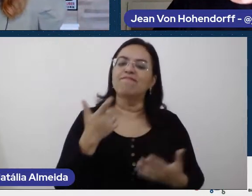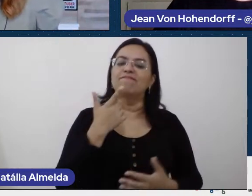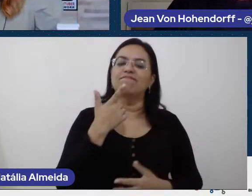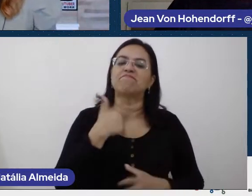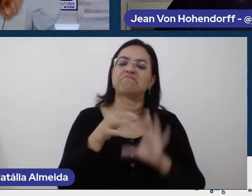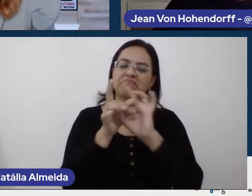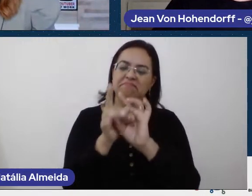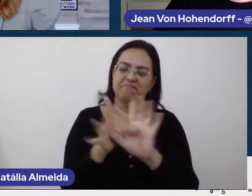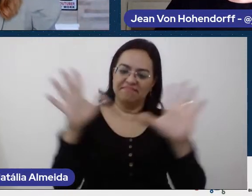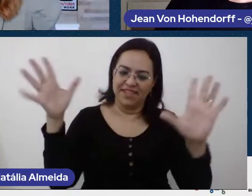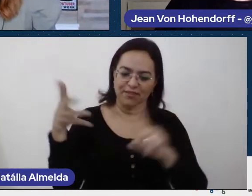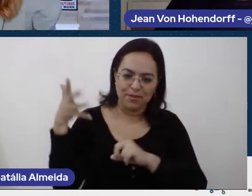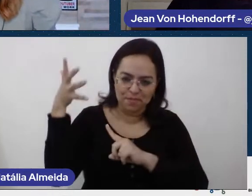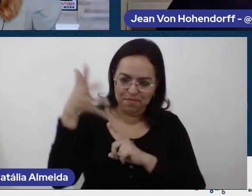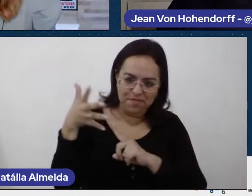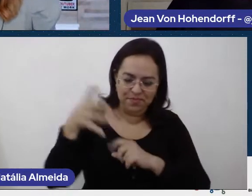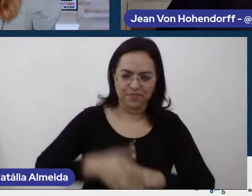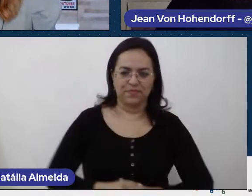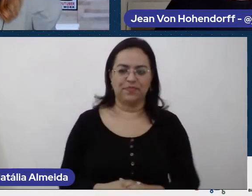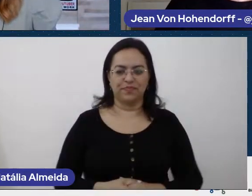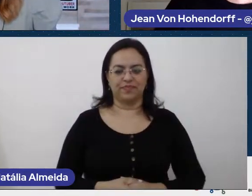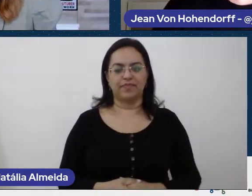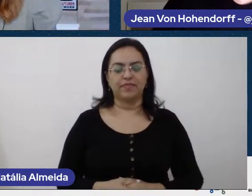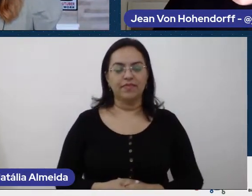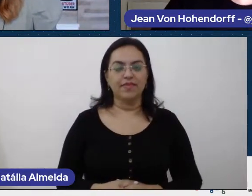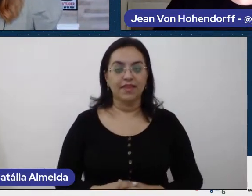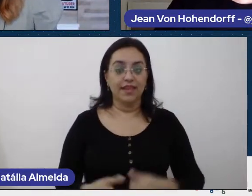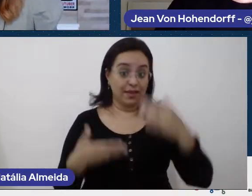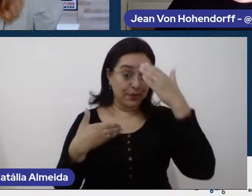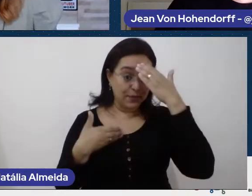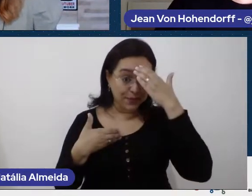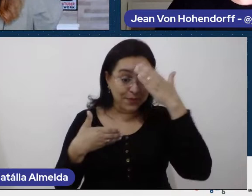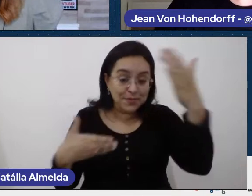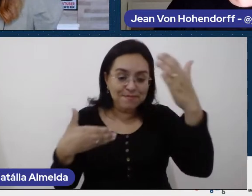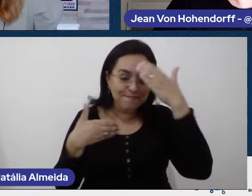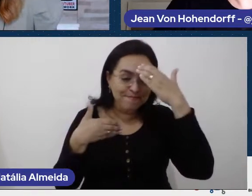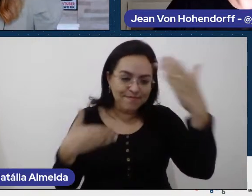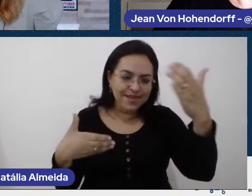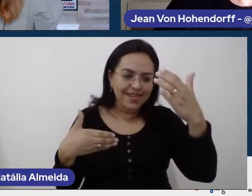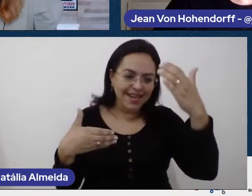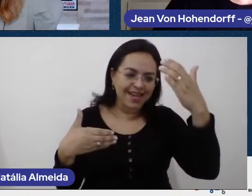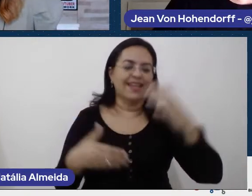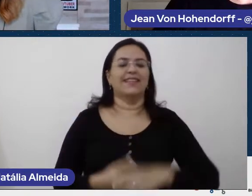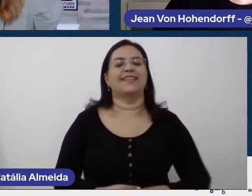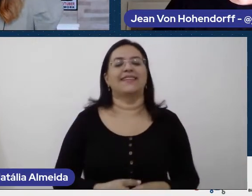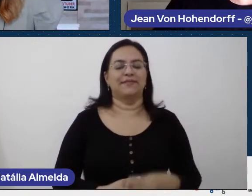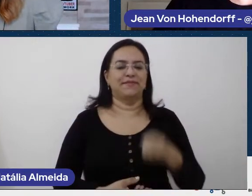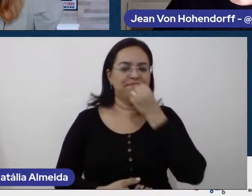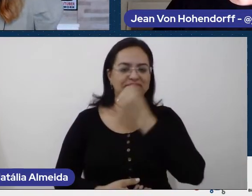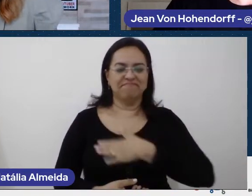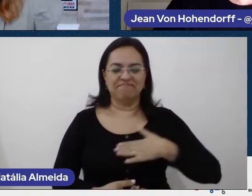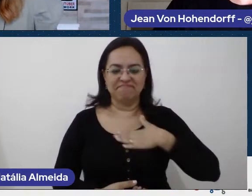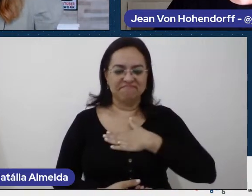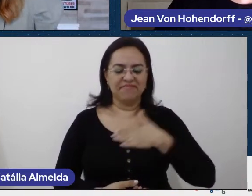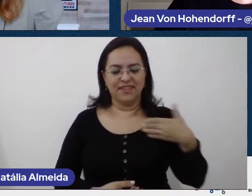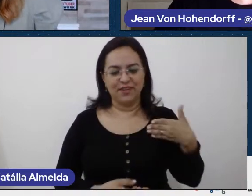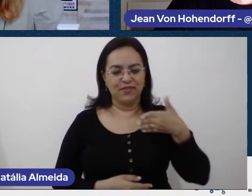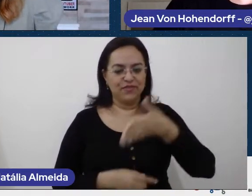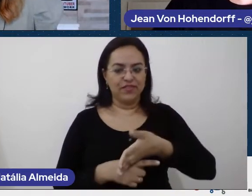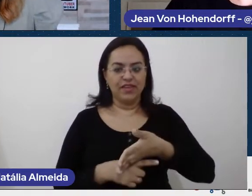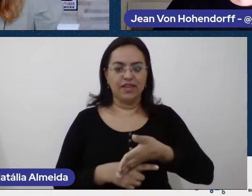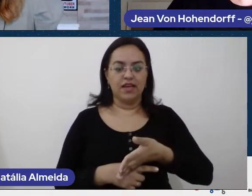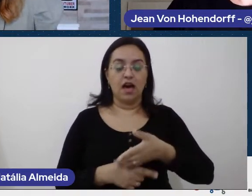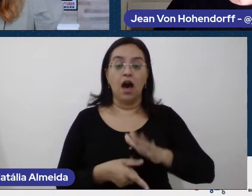você. Muito, muito obrigado, Joana. É uma alegria muito grande estar aqui. Antes de qualquer coisa, eu vou fazer